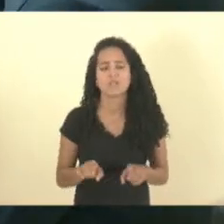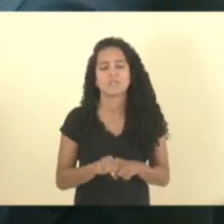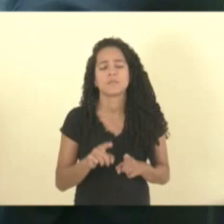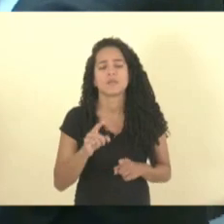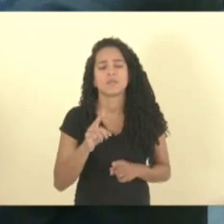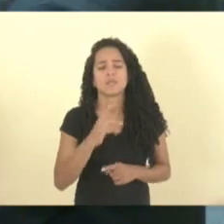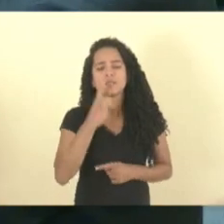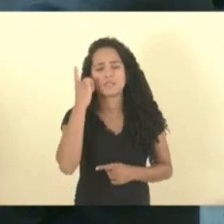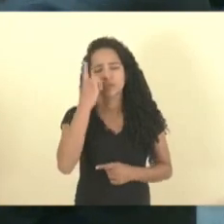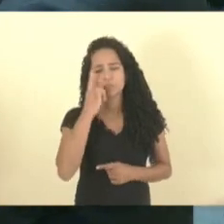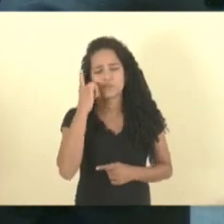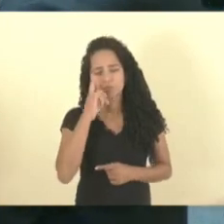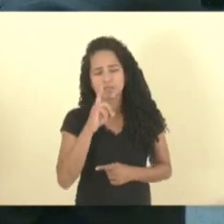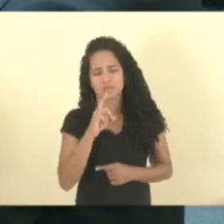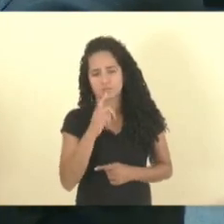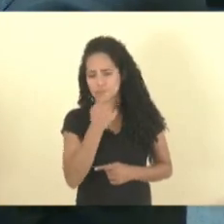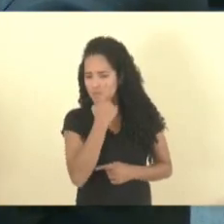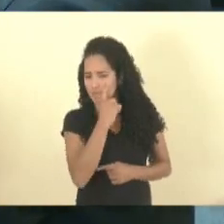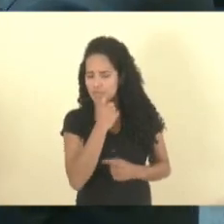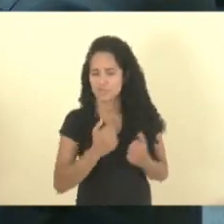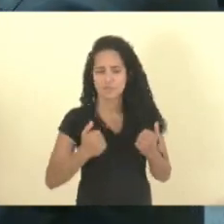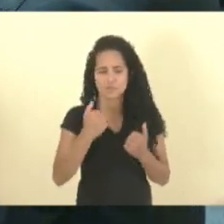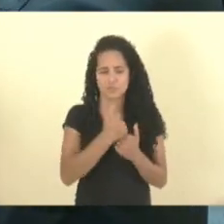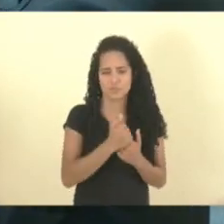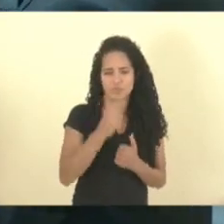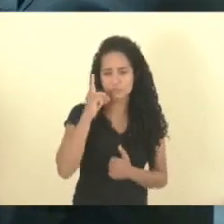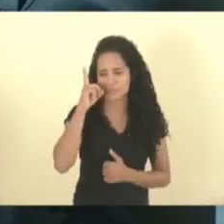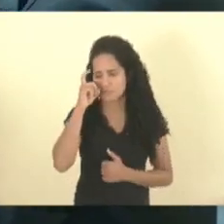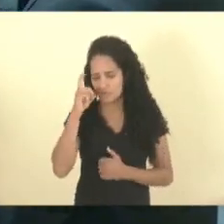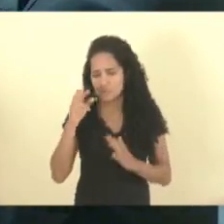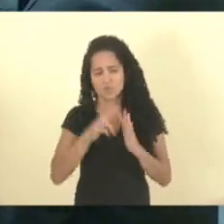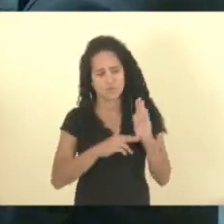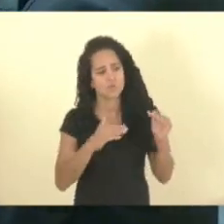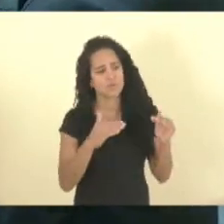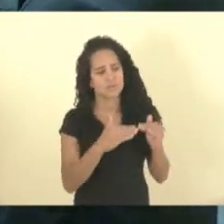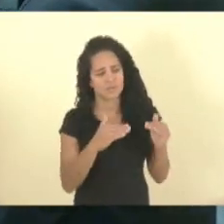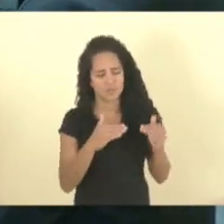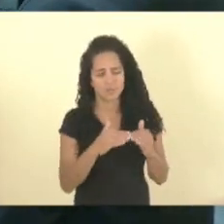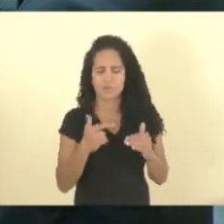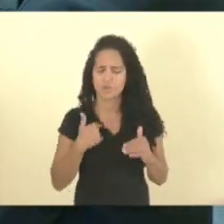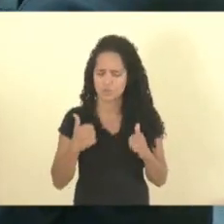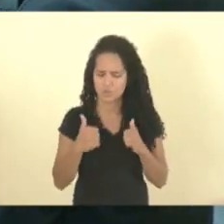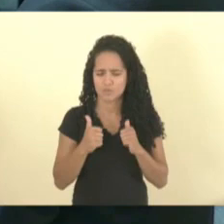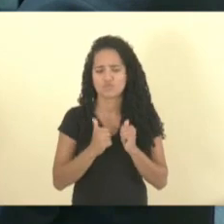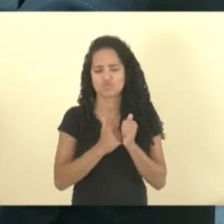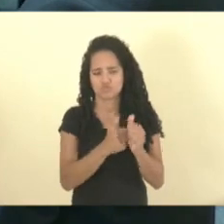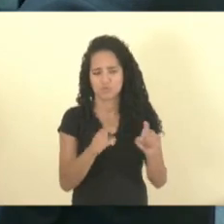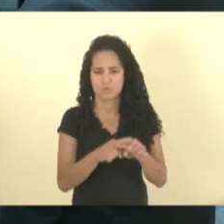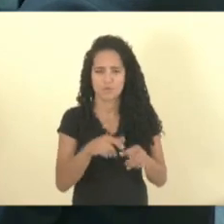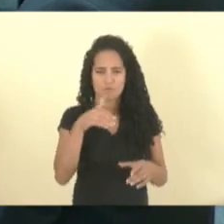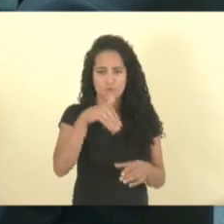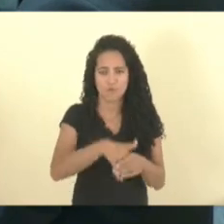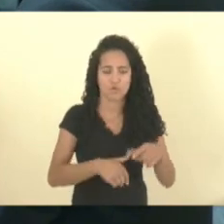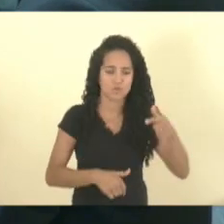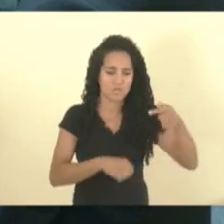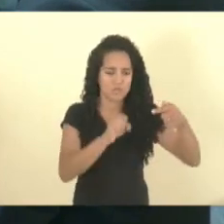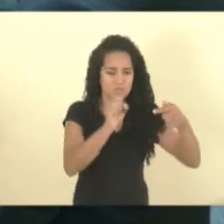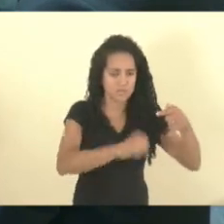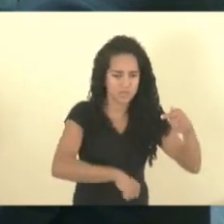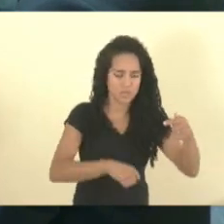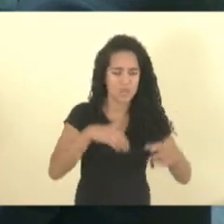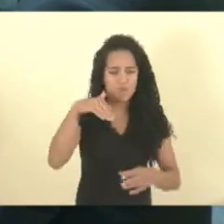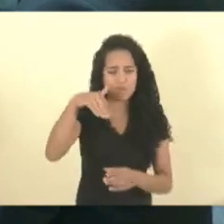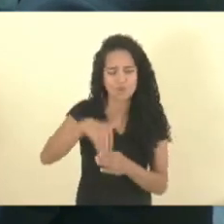deputado Dari Pagung, substituindo deputado Deninho. Com relator. Então eu também acompanho o relator. 7 votos sim, nenhum voto não, aprovado